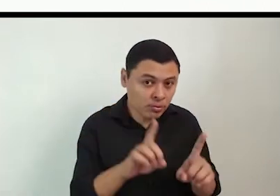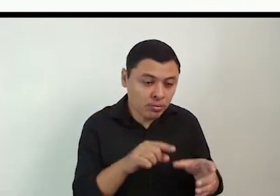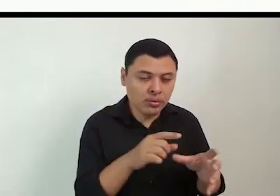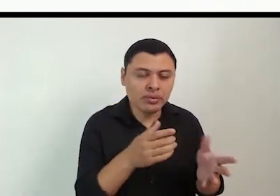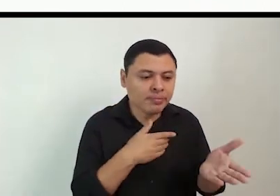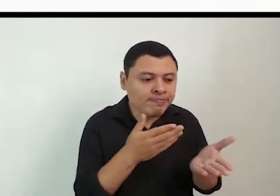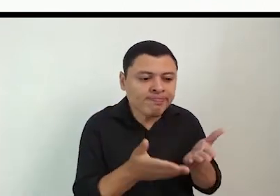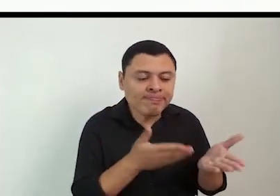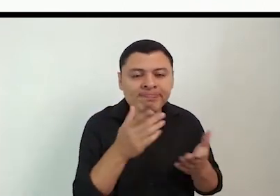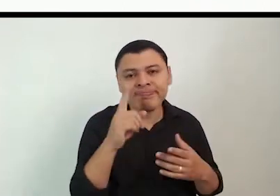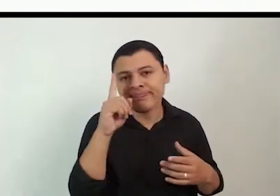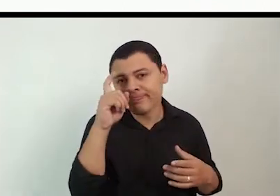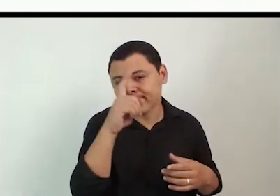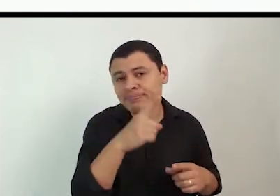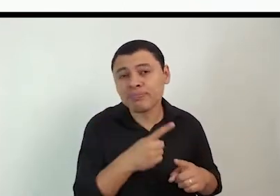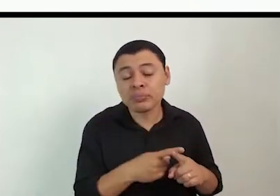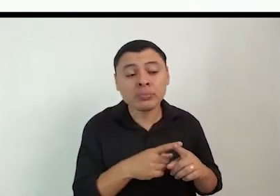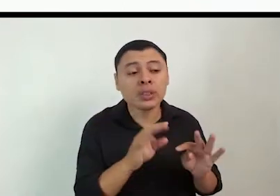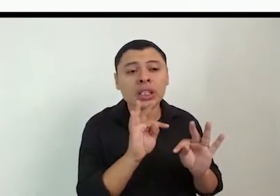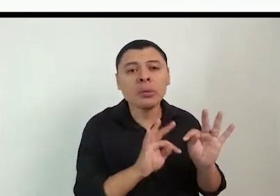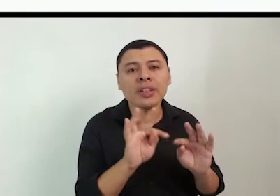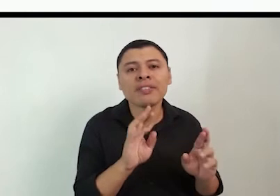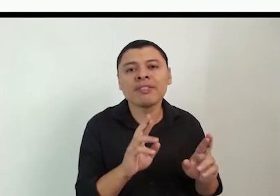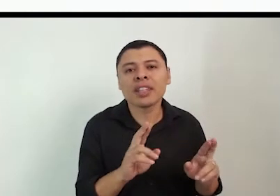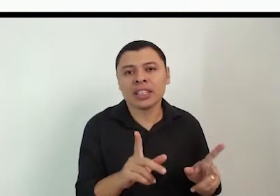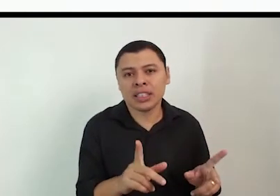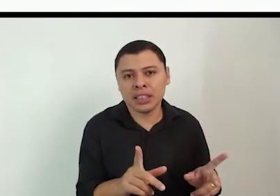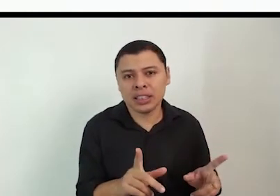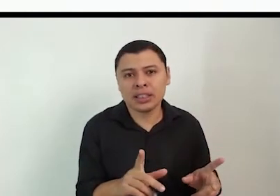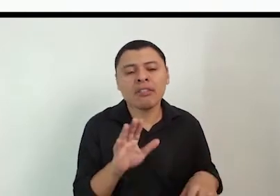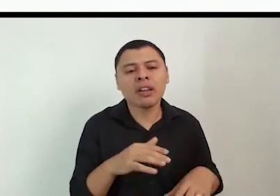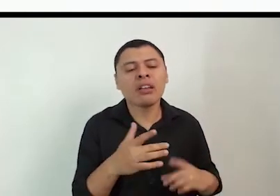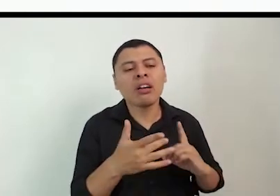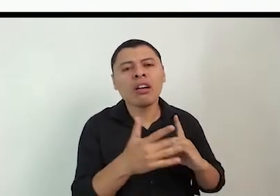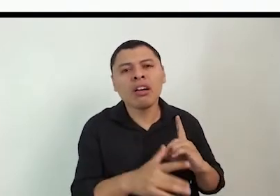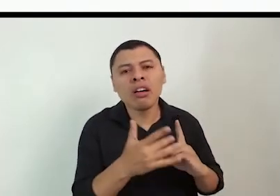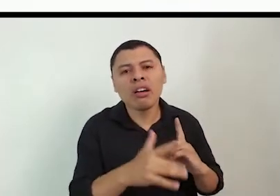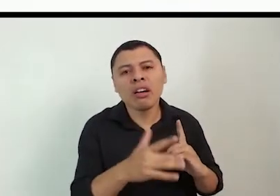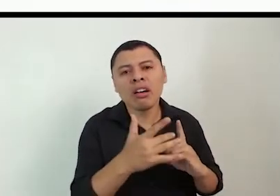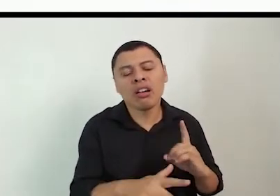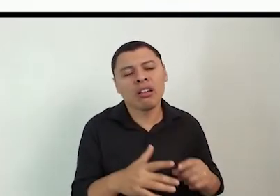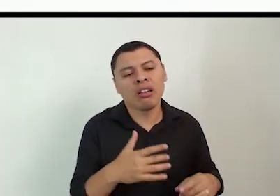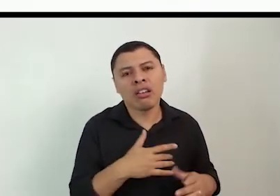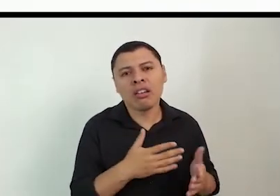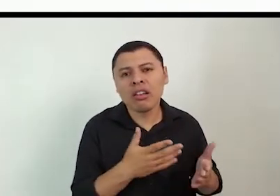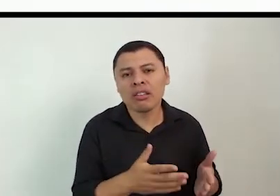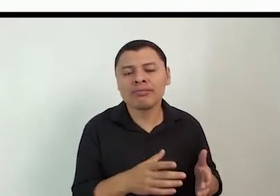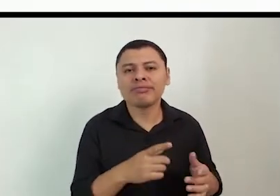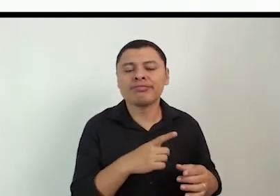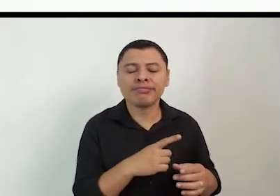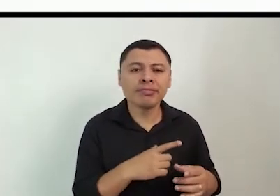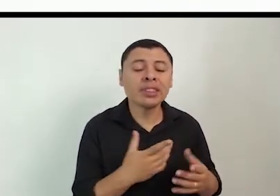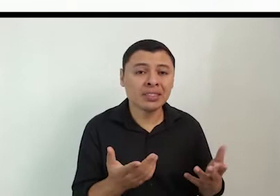porque é um tratamento diferente, vai rolar um certo capacitismo, então é muito comum realmente que